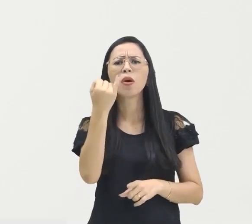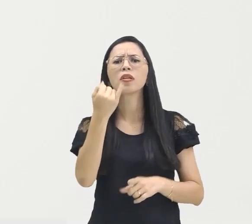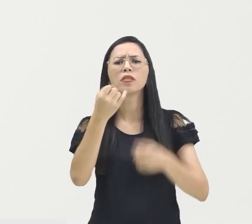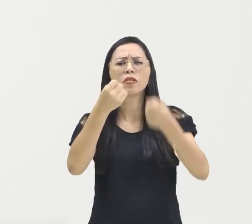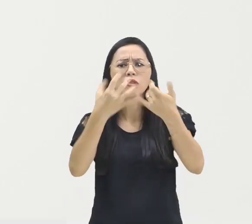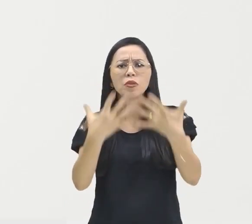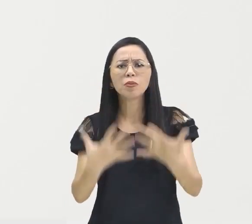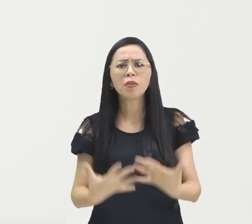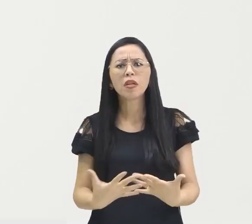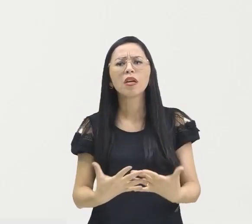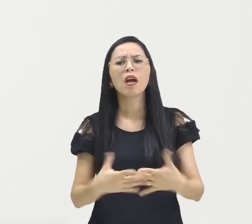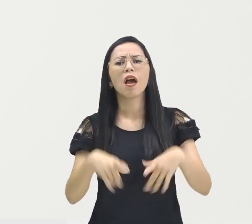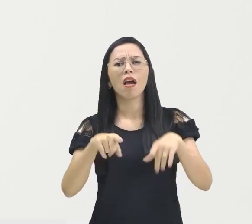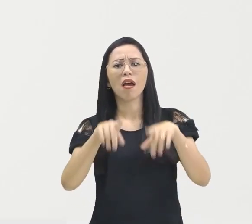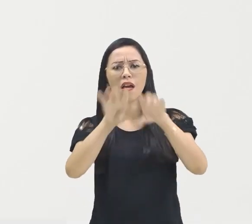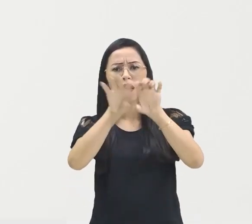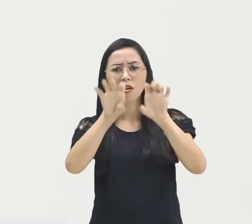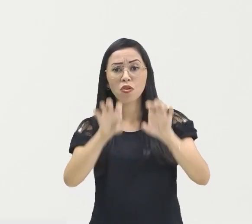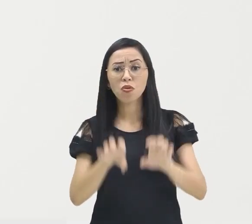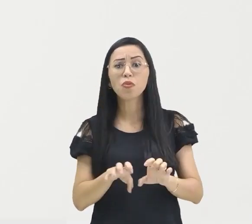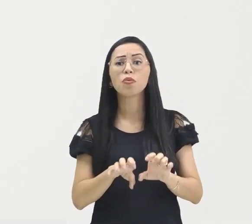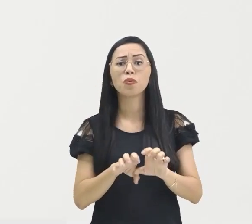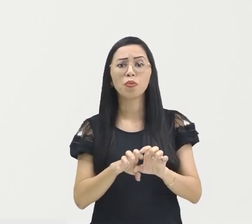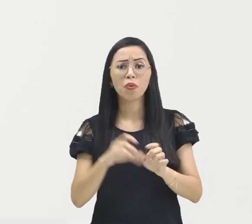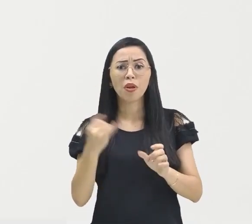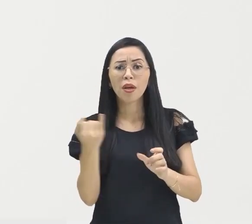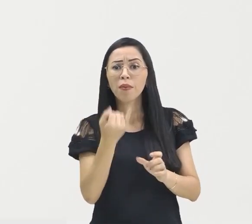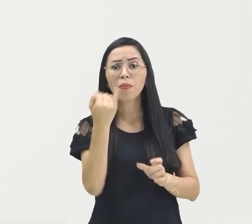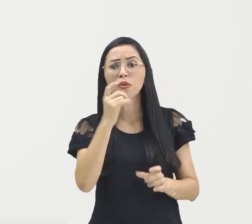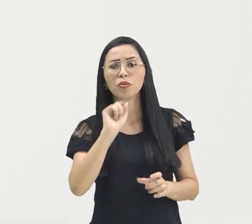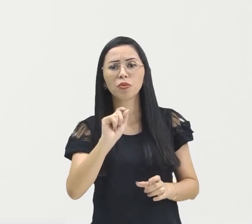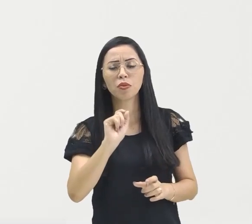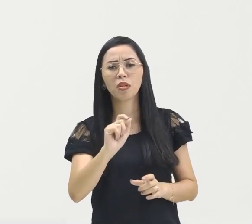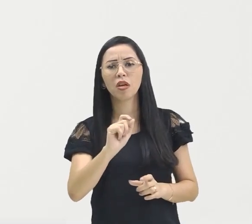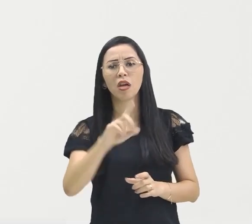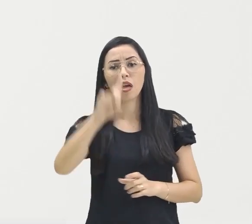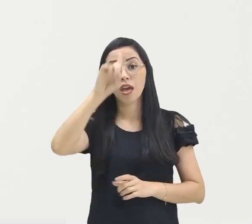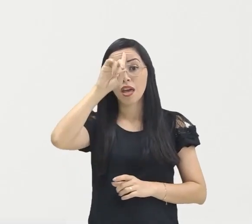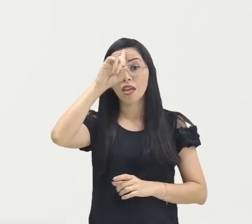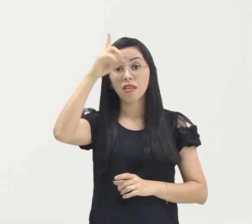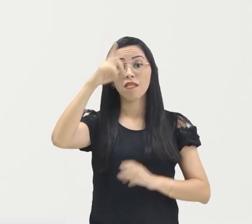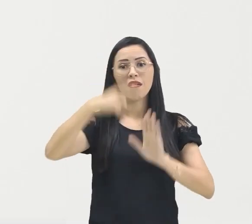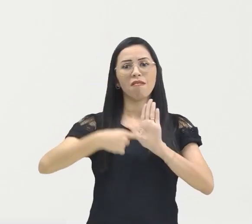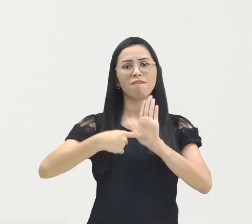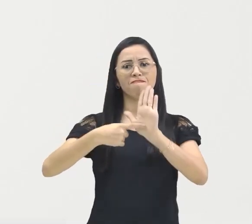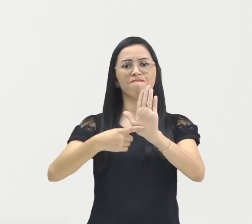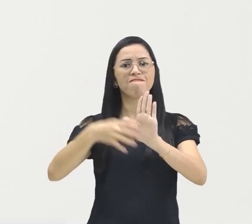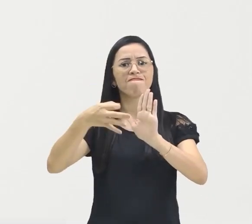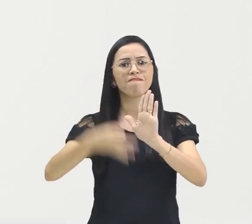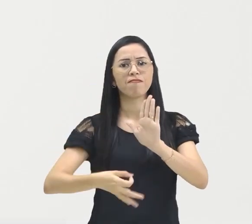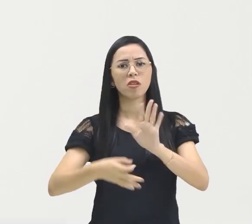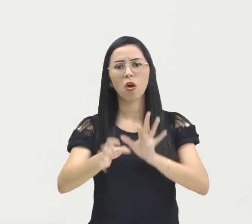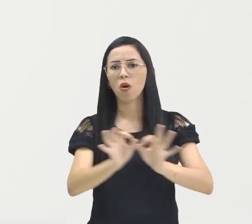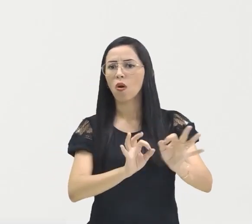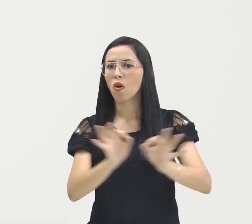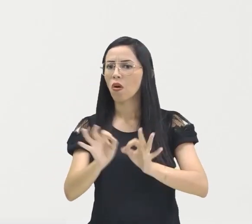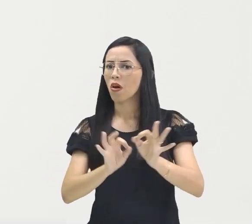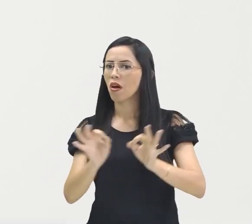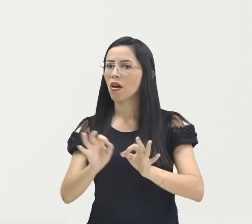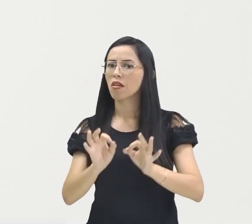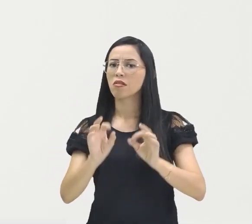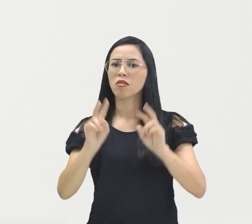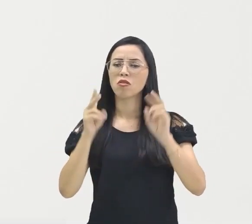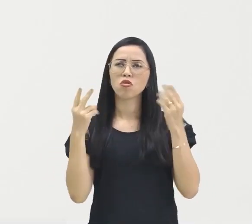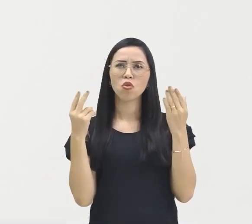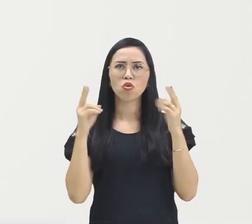uma estrutura padrão, é importante que haja a exposição de ideias certas e bem organizadas sobre um determinado